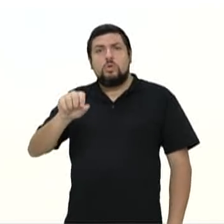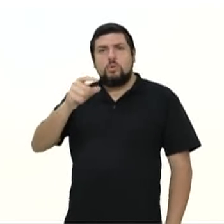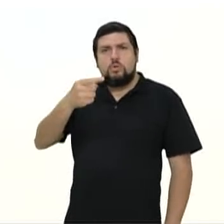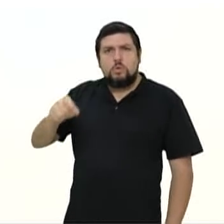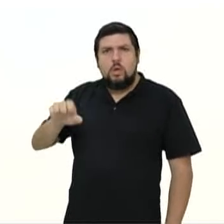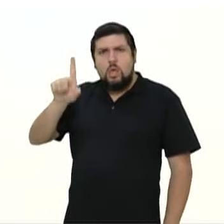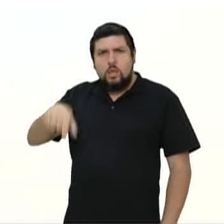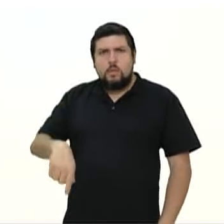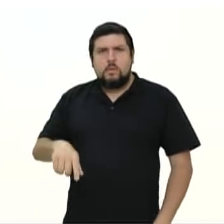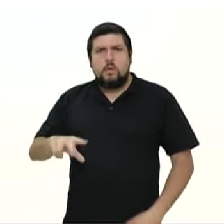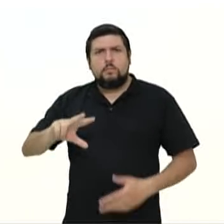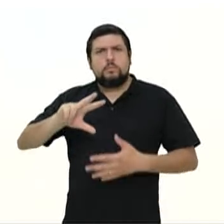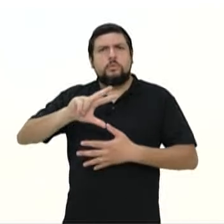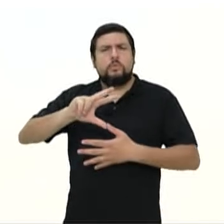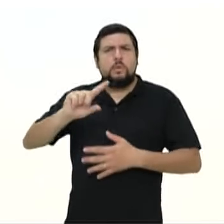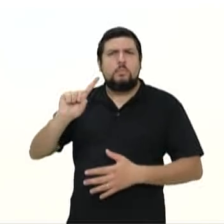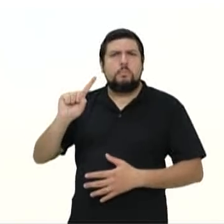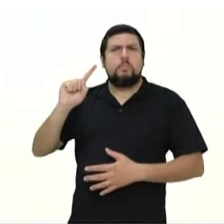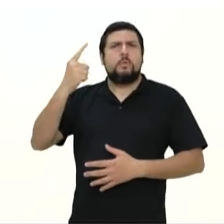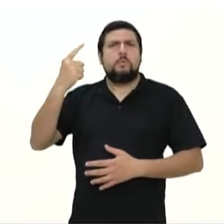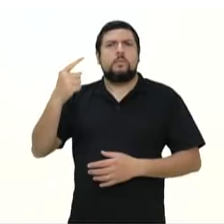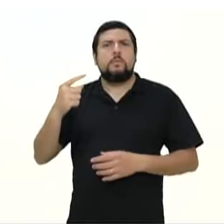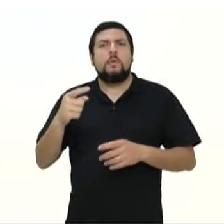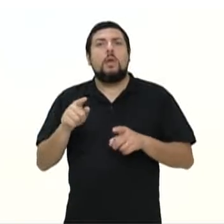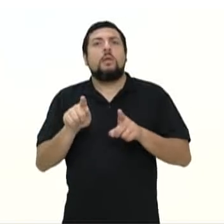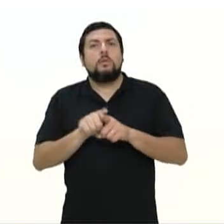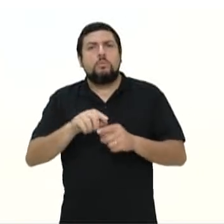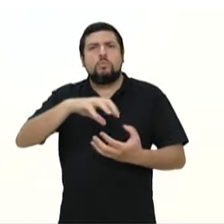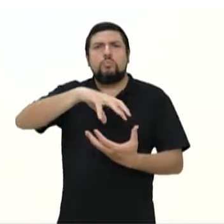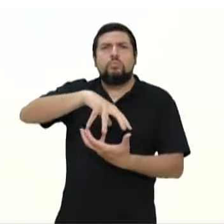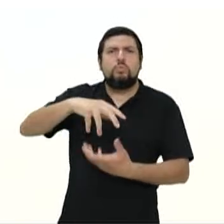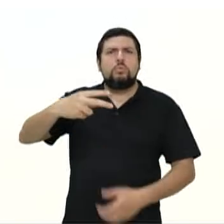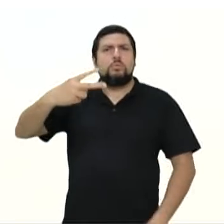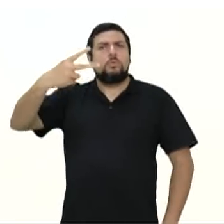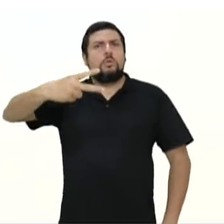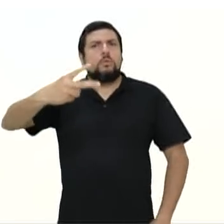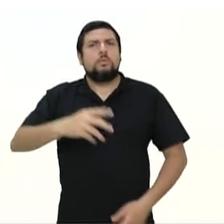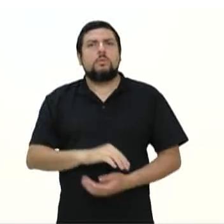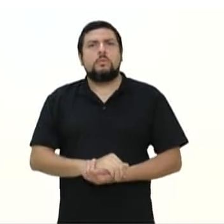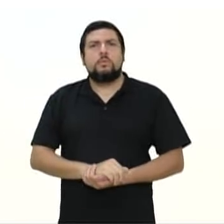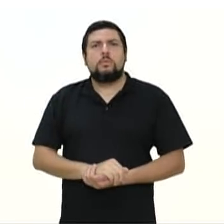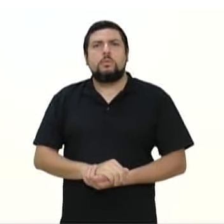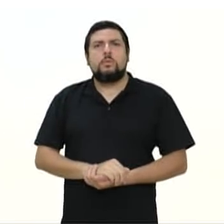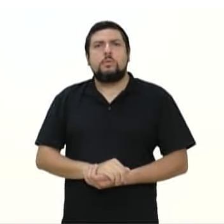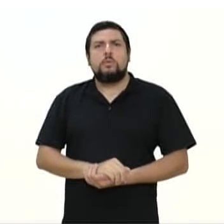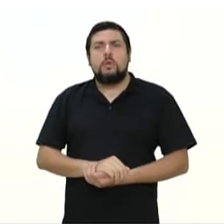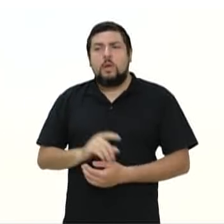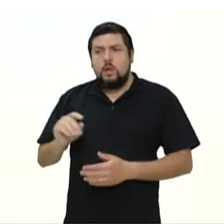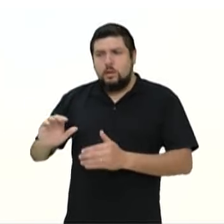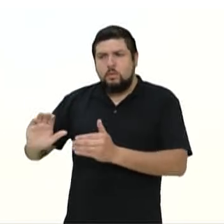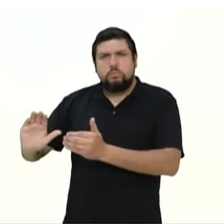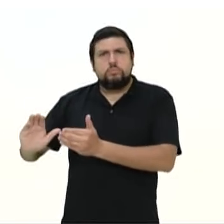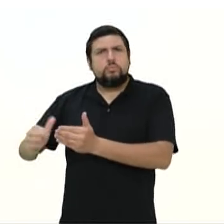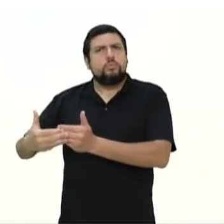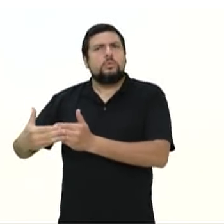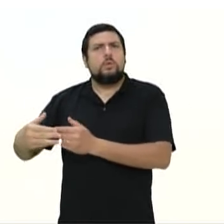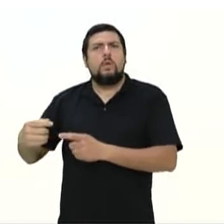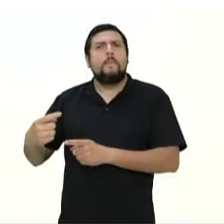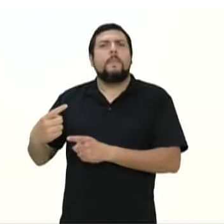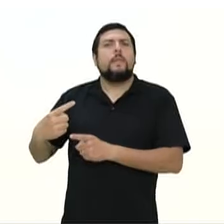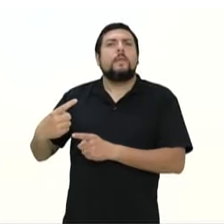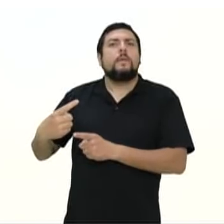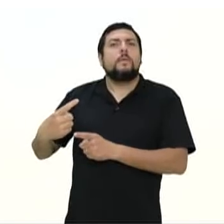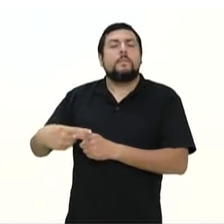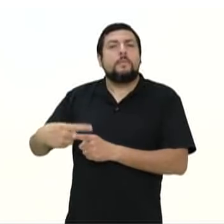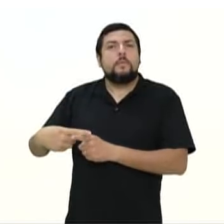atividade na América Latina e o segundo maior do mundo. Seu fechamento ocorreu como forma de atender